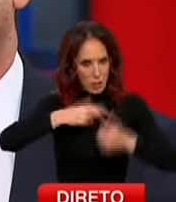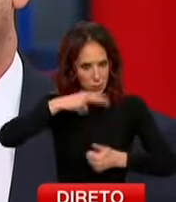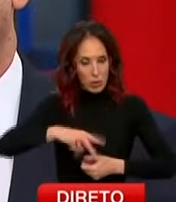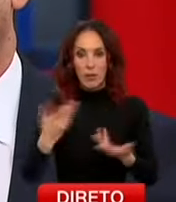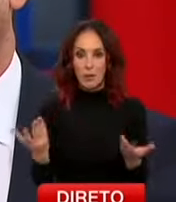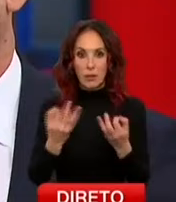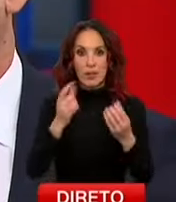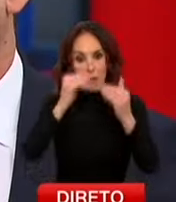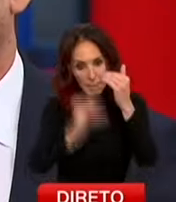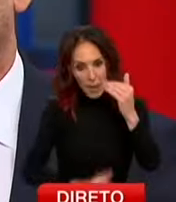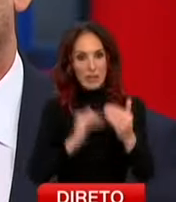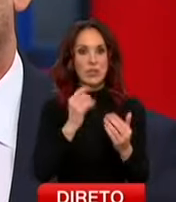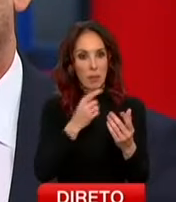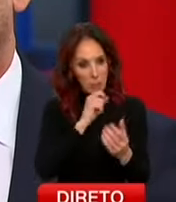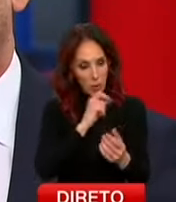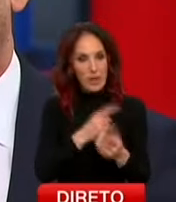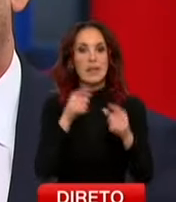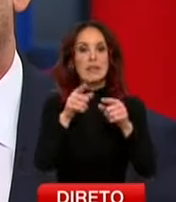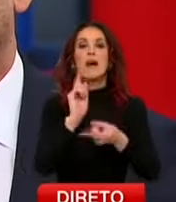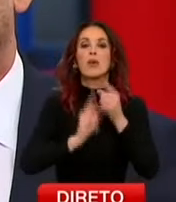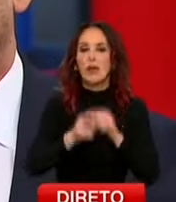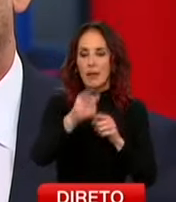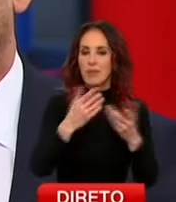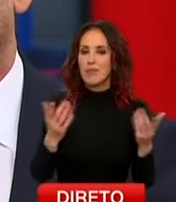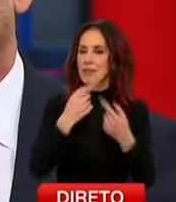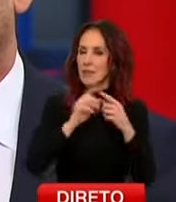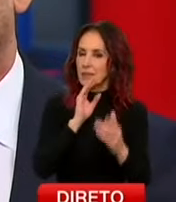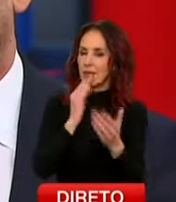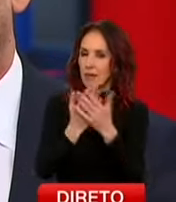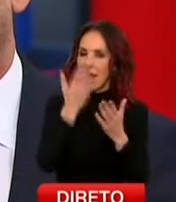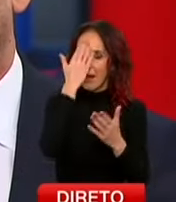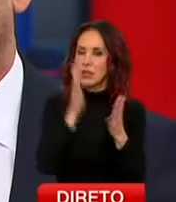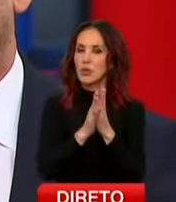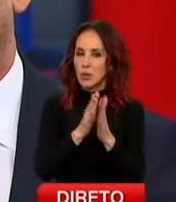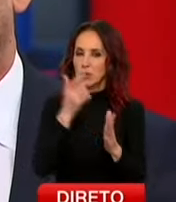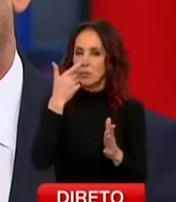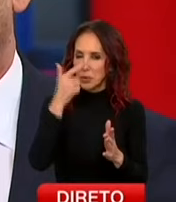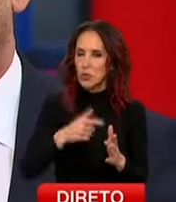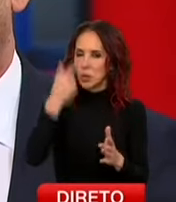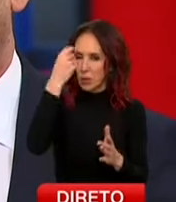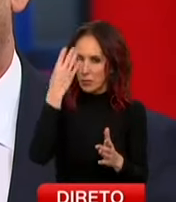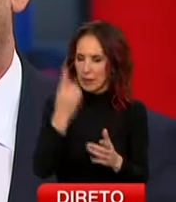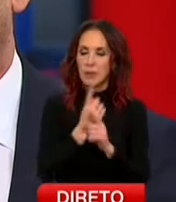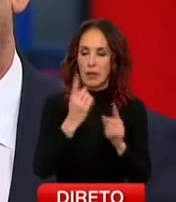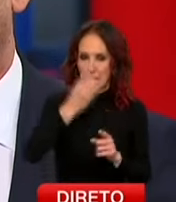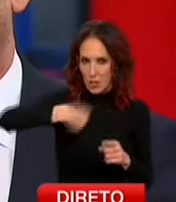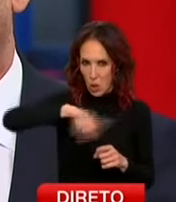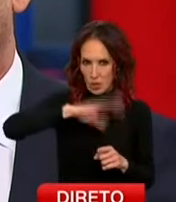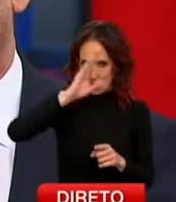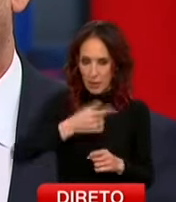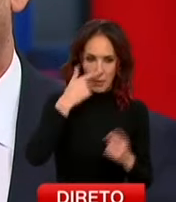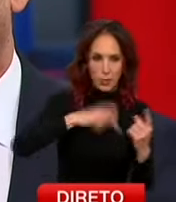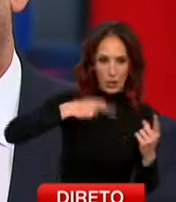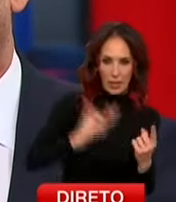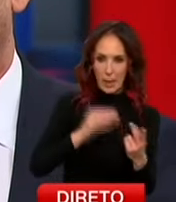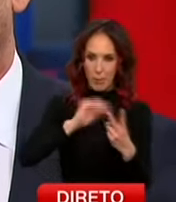caso também conseguimos baixar os preços de novo e isto significa uma coisa que faz toda a diferença e eu acho que toda a gente consegue entender que é nós sabemos que um rico e um